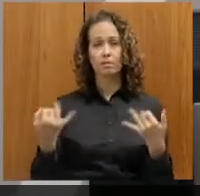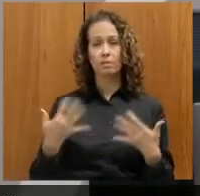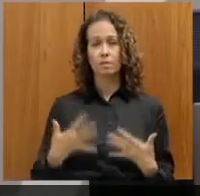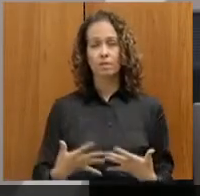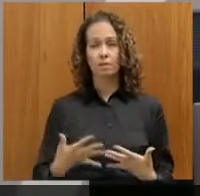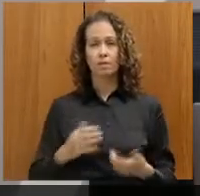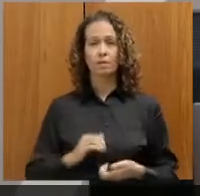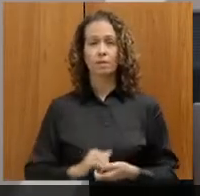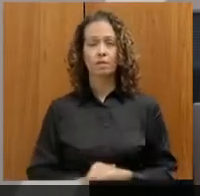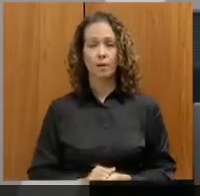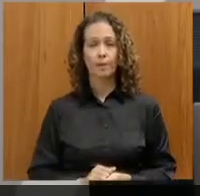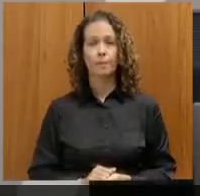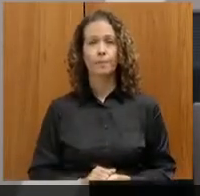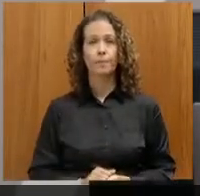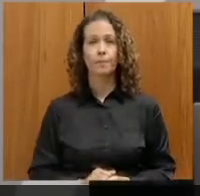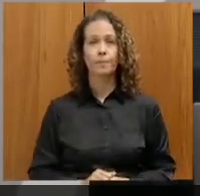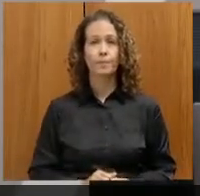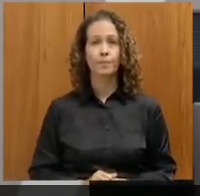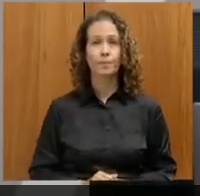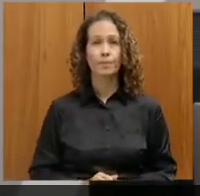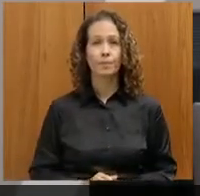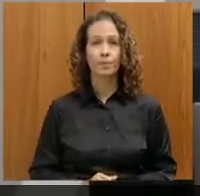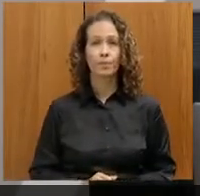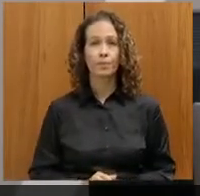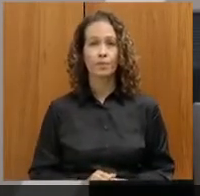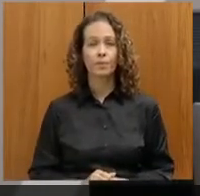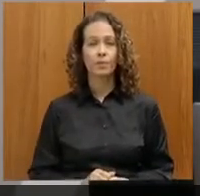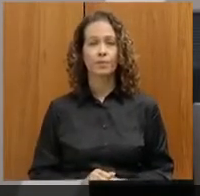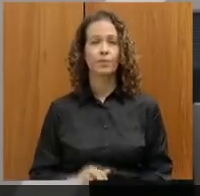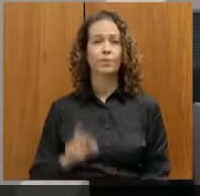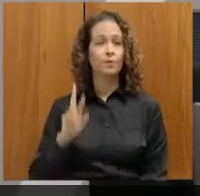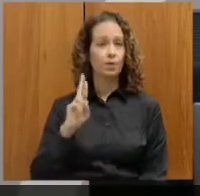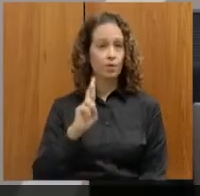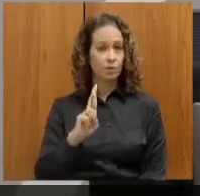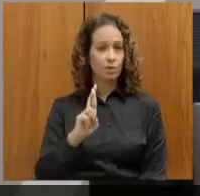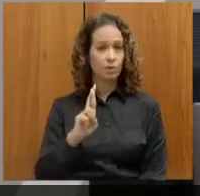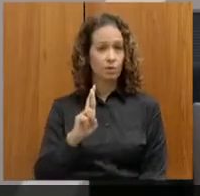dos regimes especiais tributários